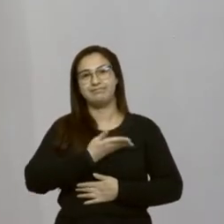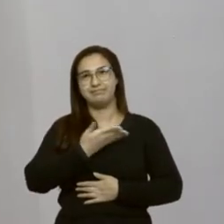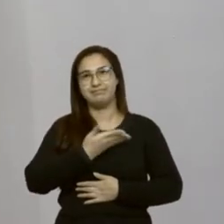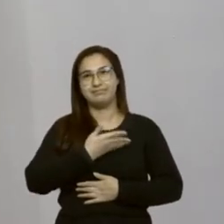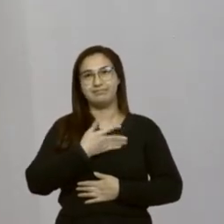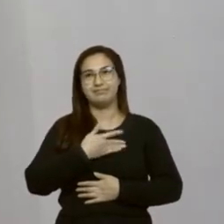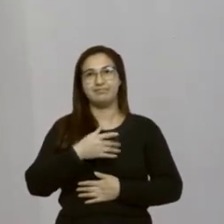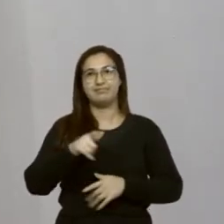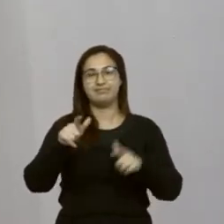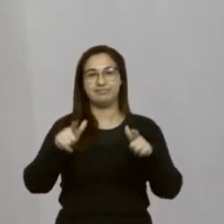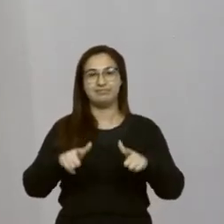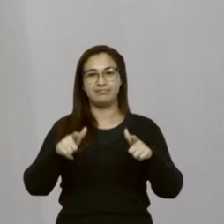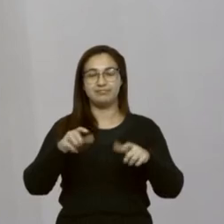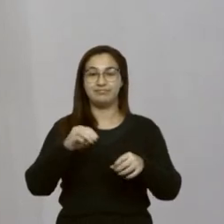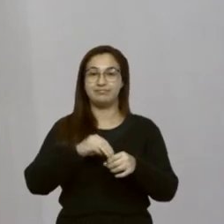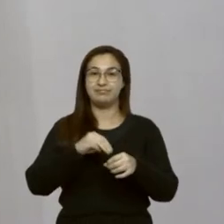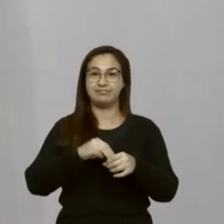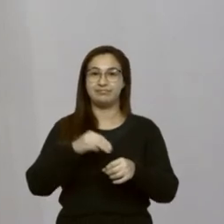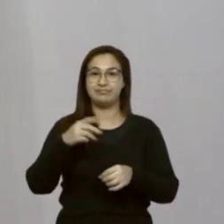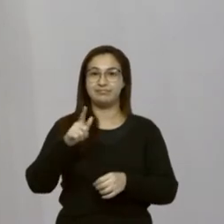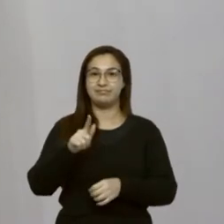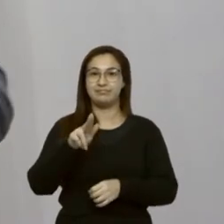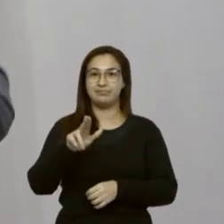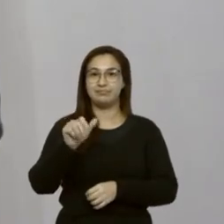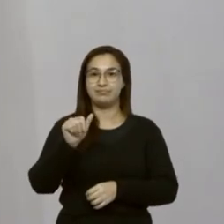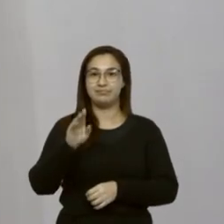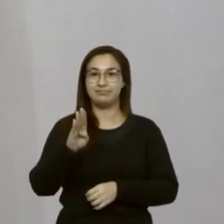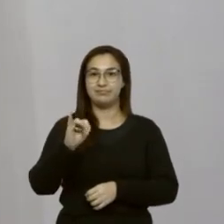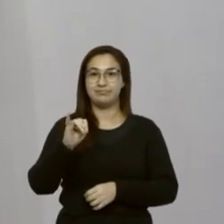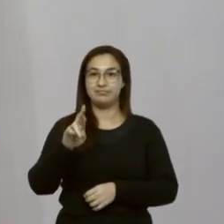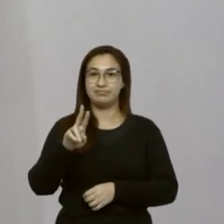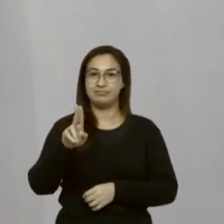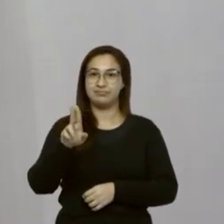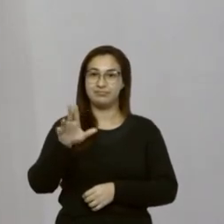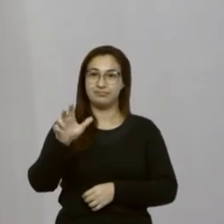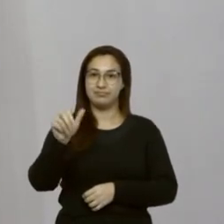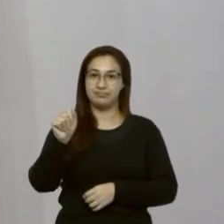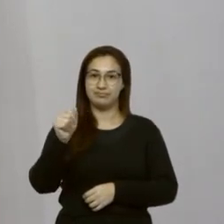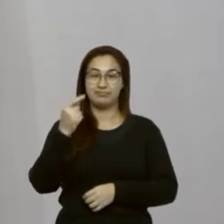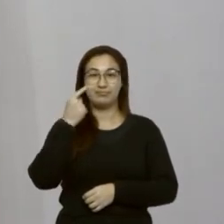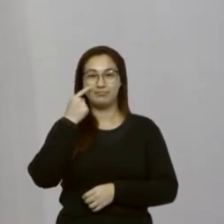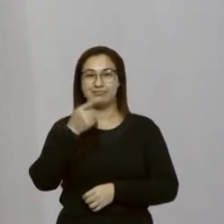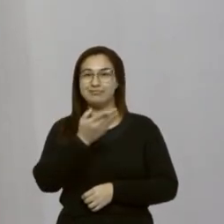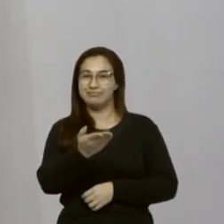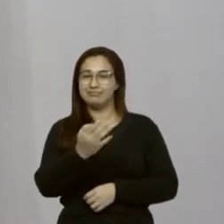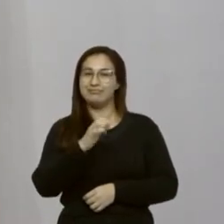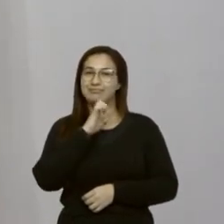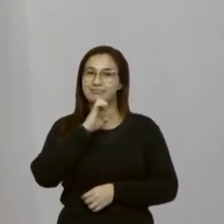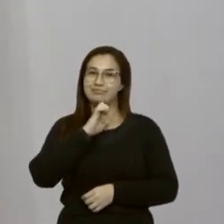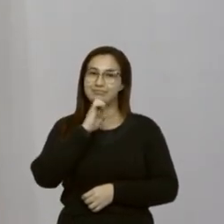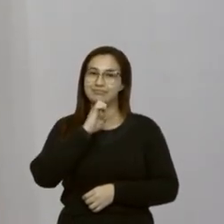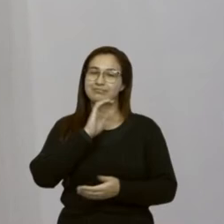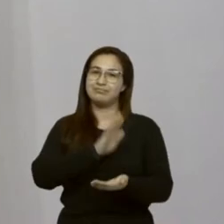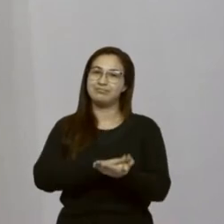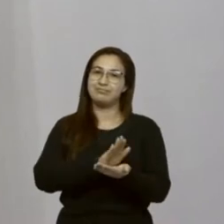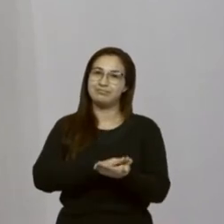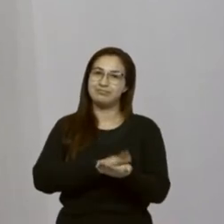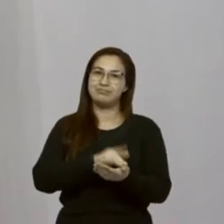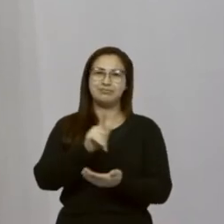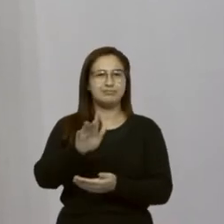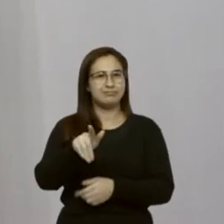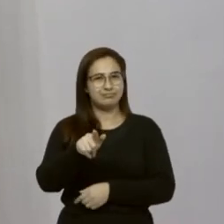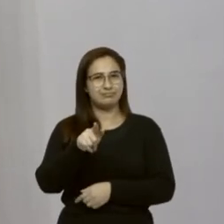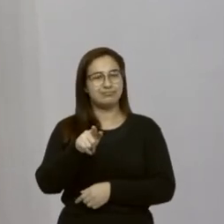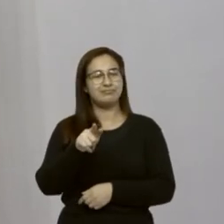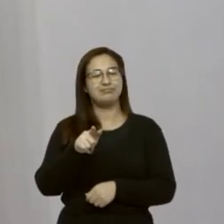Guabiruba, e agora vejo o deputado Felipe Estevão, no qual quero parabenizar, deputado Felipe, pelo gesto.